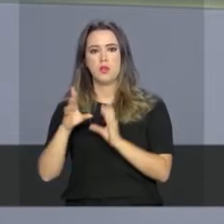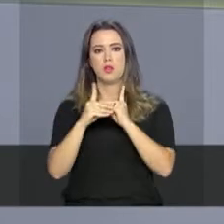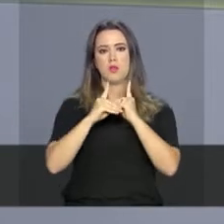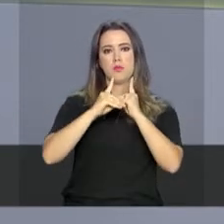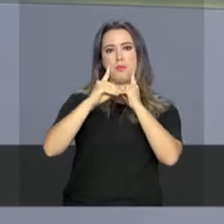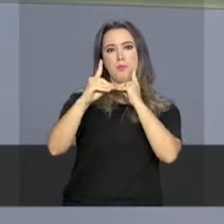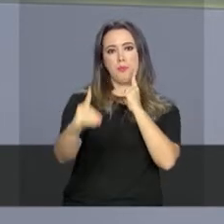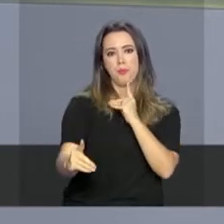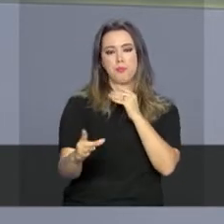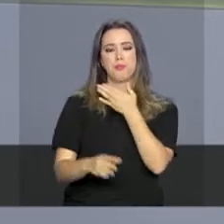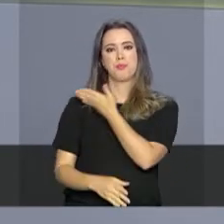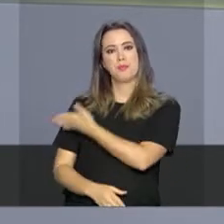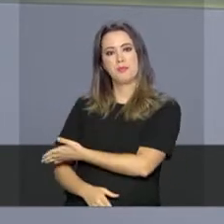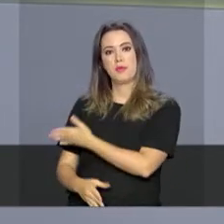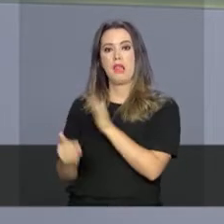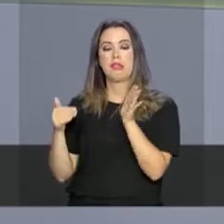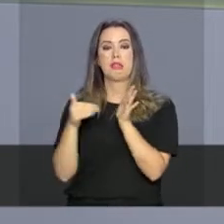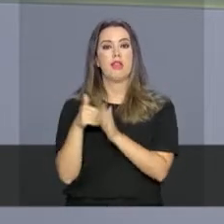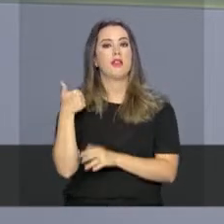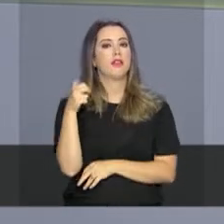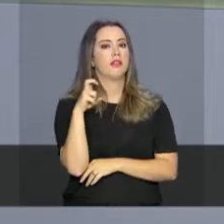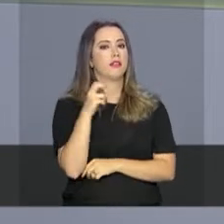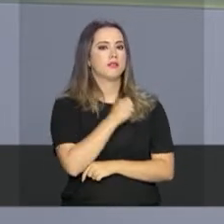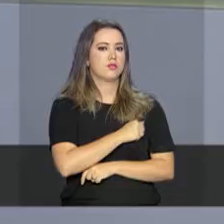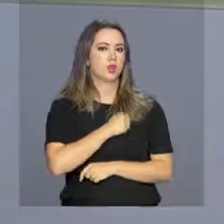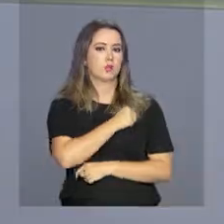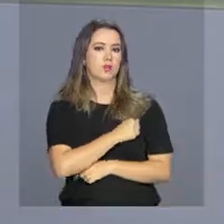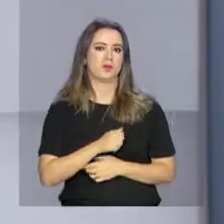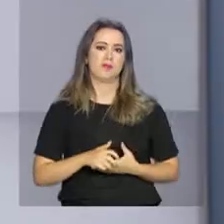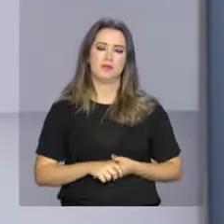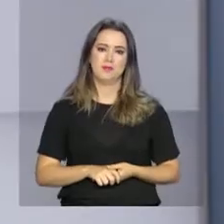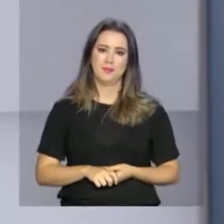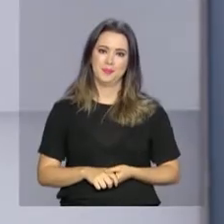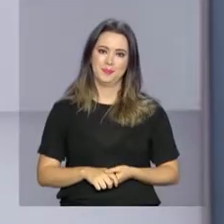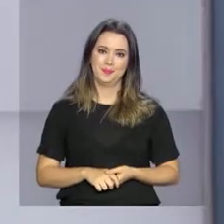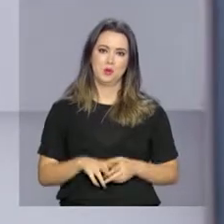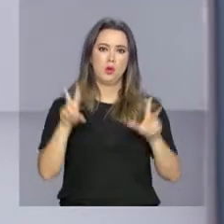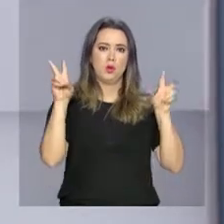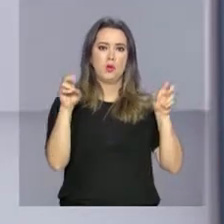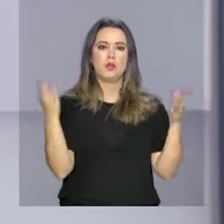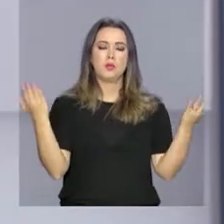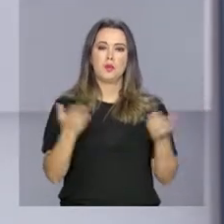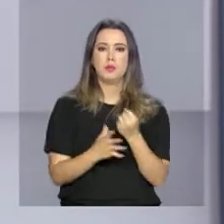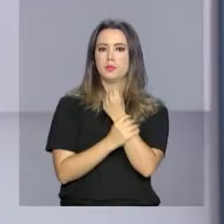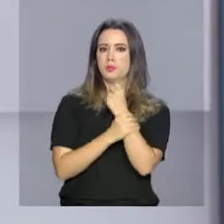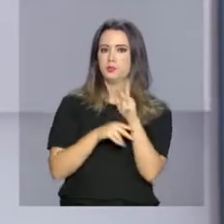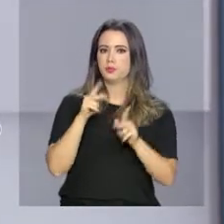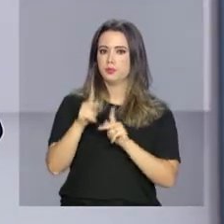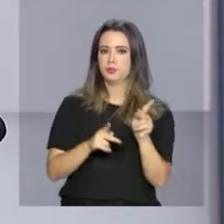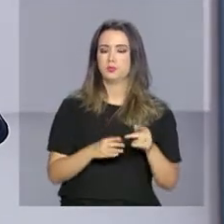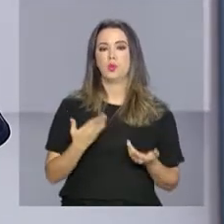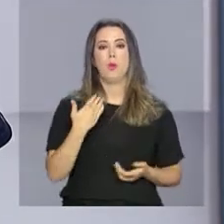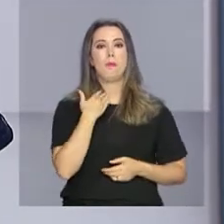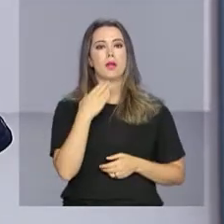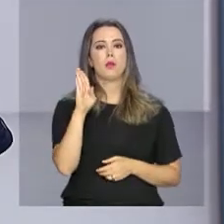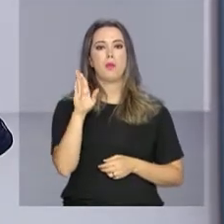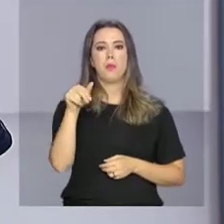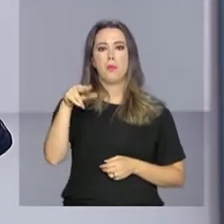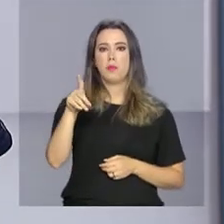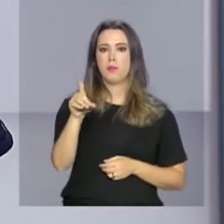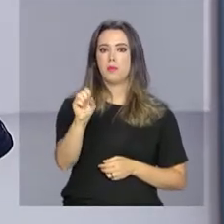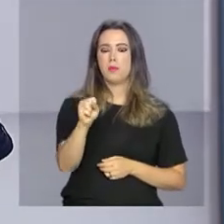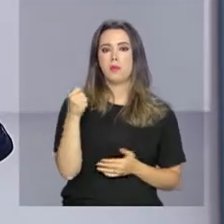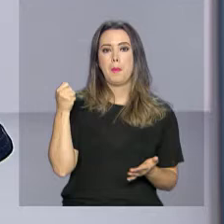à distância do Ministério até o dia 15 de agosto. O assunto agora é segurança pública. O BNDES